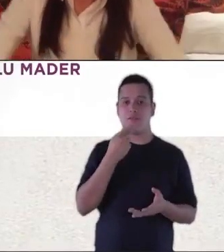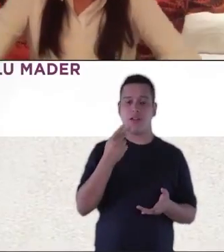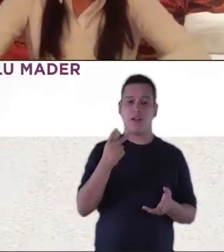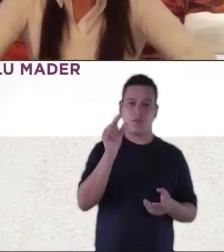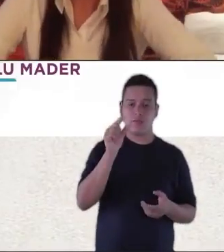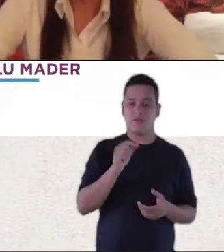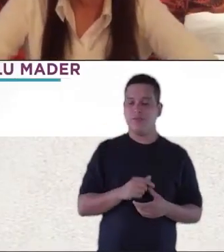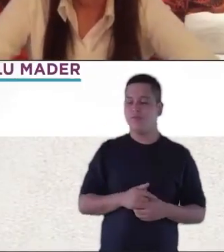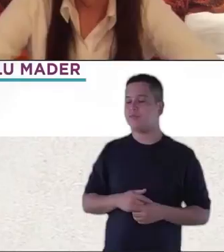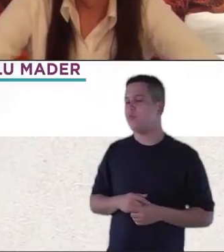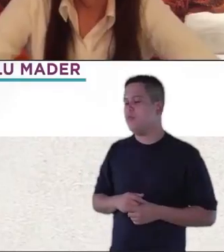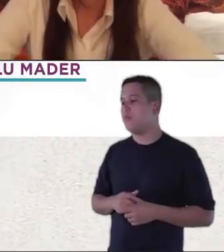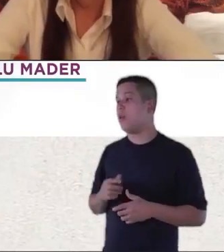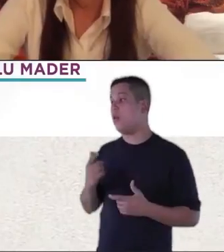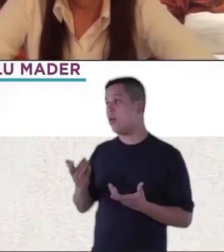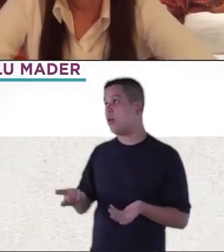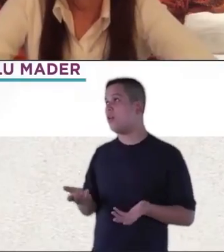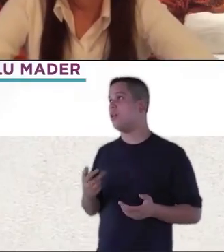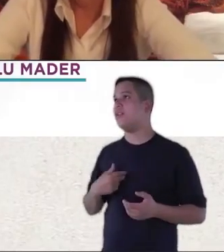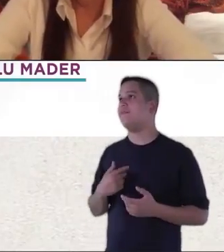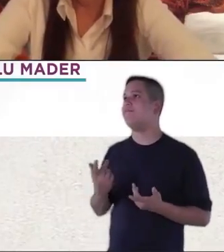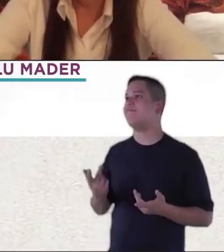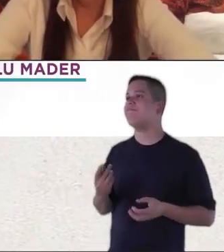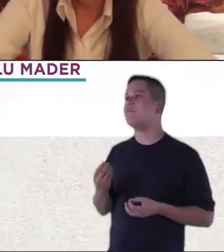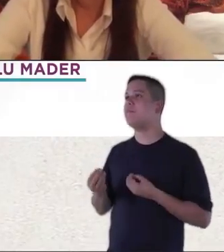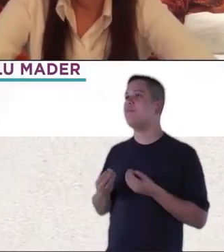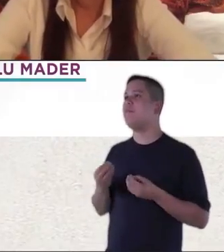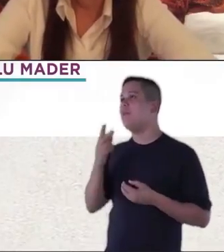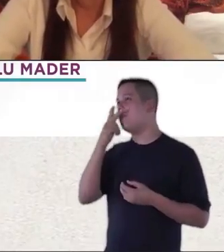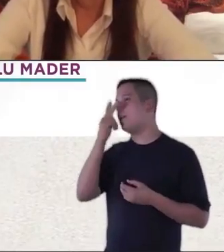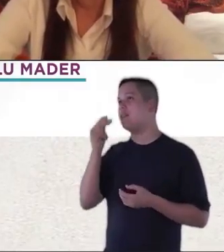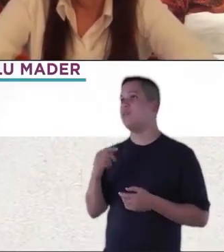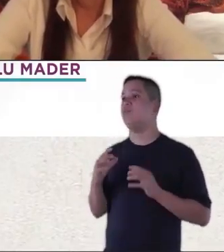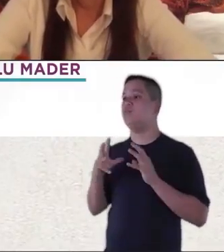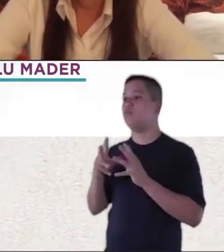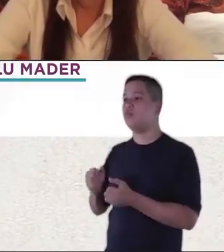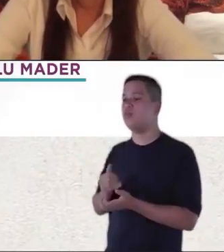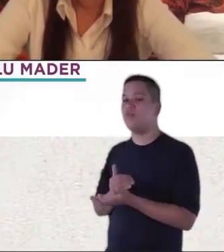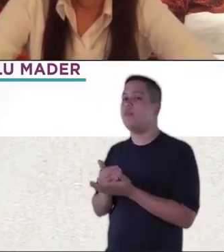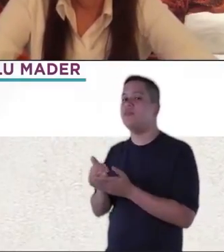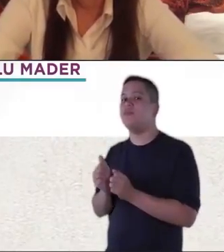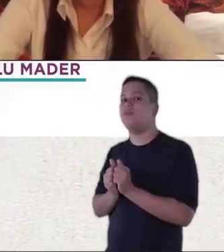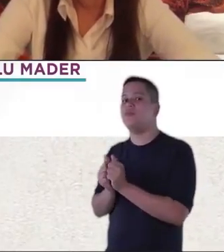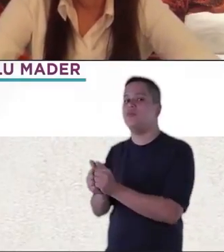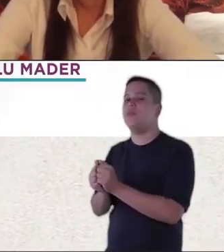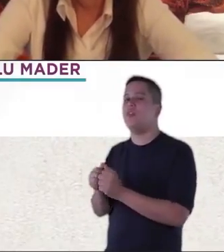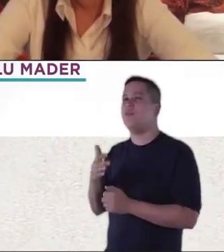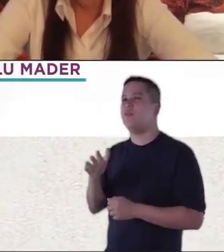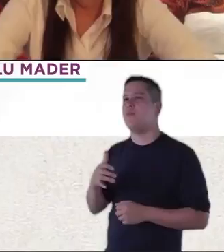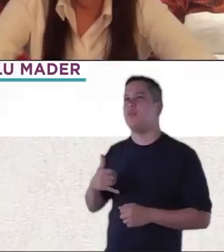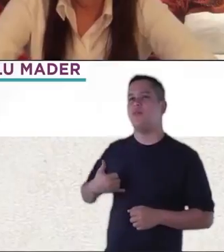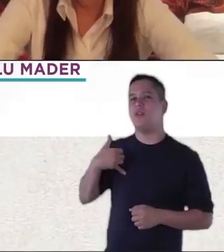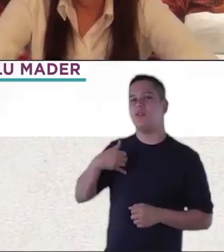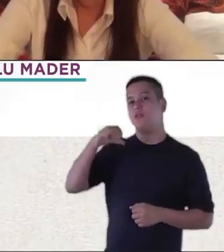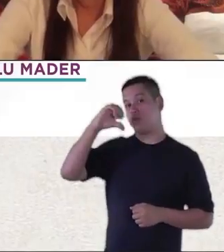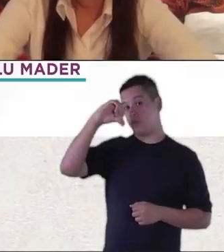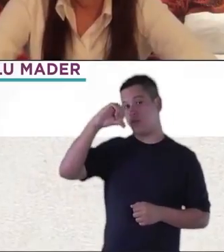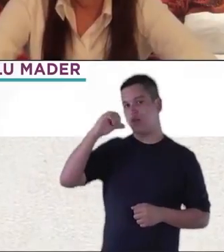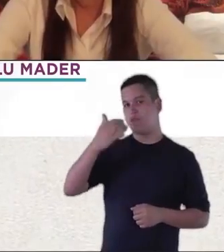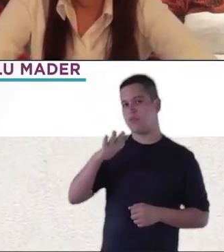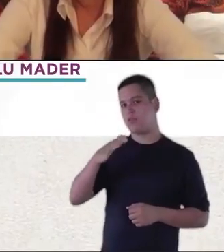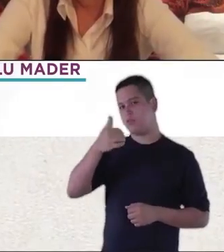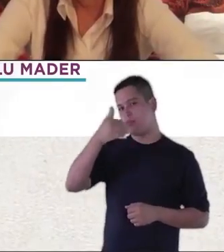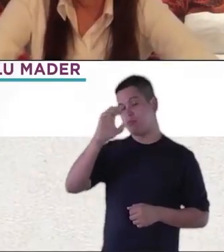Olha, Afonso, as coisas começaram juntas, sabe? É muito interessante isso, porque quando eu tinha ali uns 9, 10 anos,